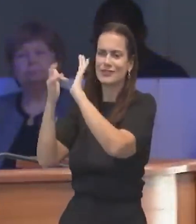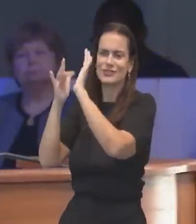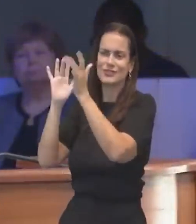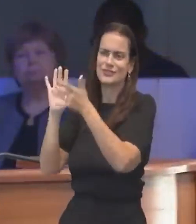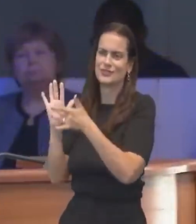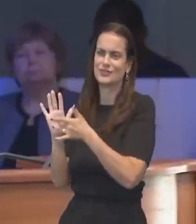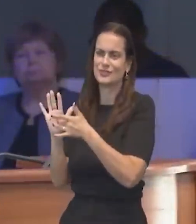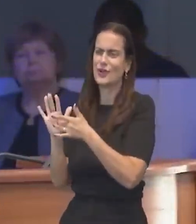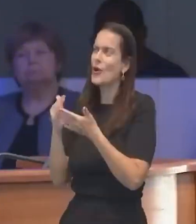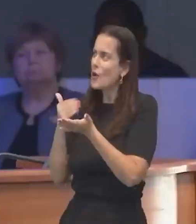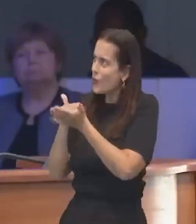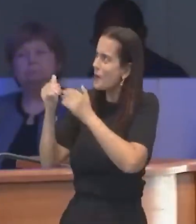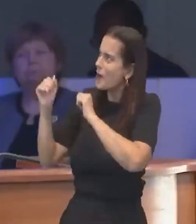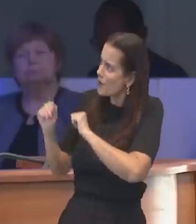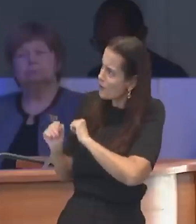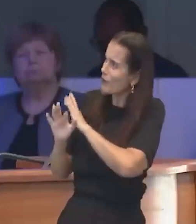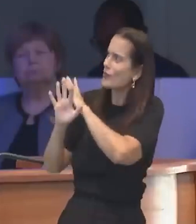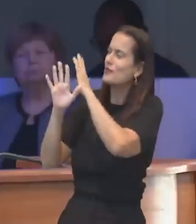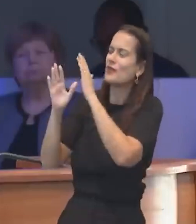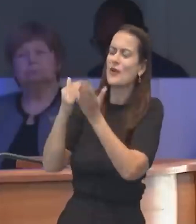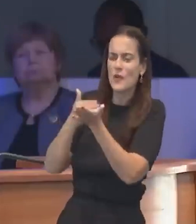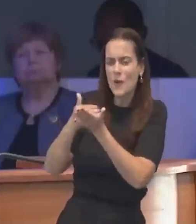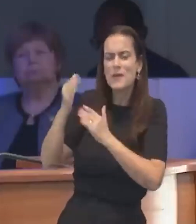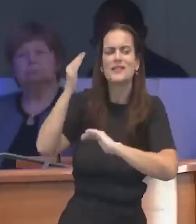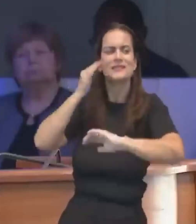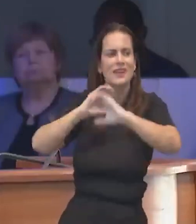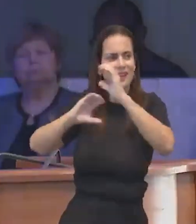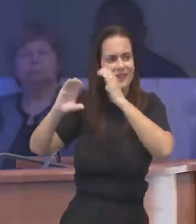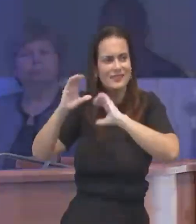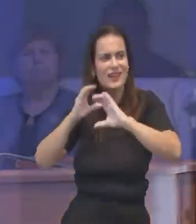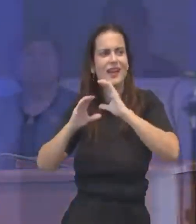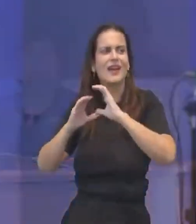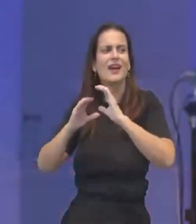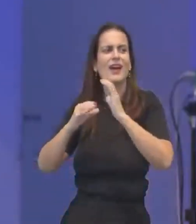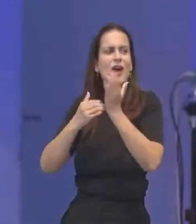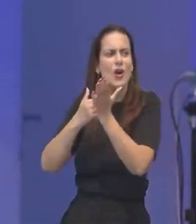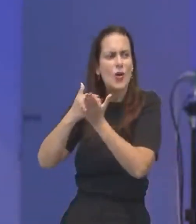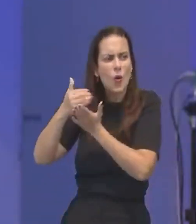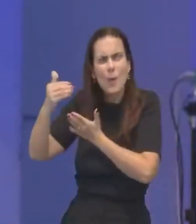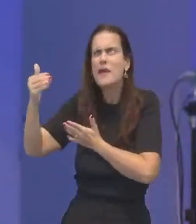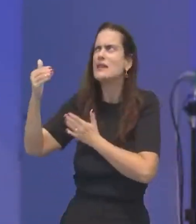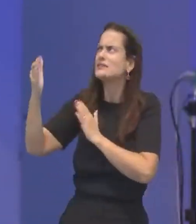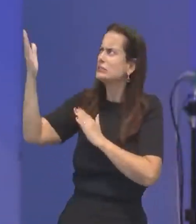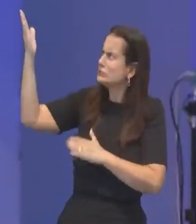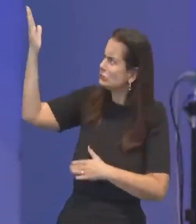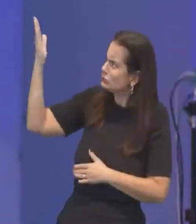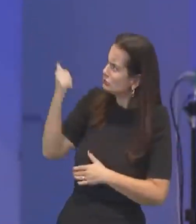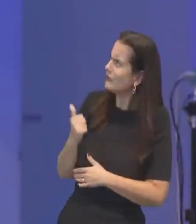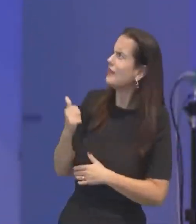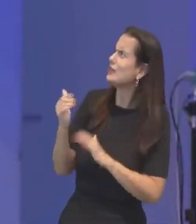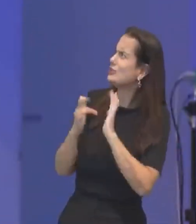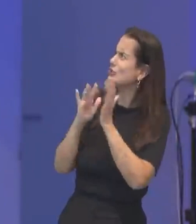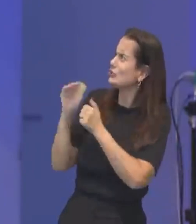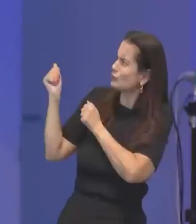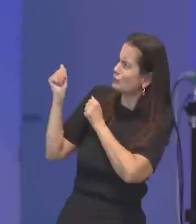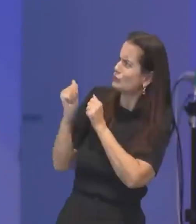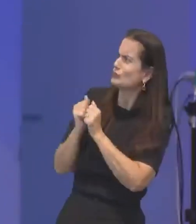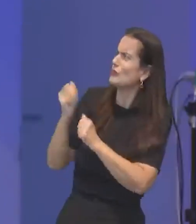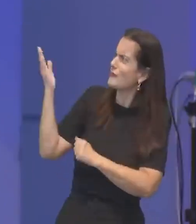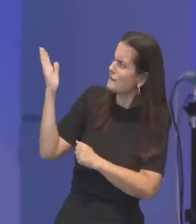Comece a glorificar, comece a cantar, comece a trazer a presença de Cristo para o seu lar.